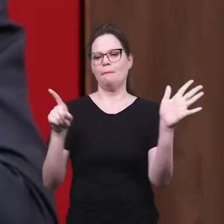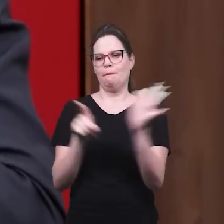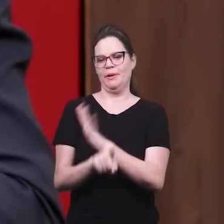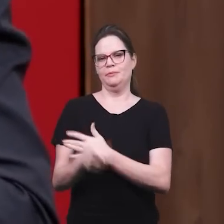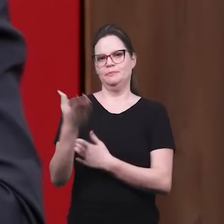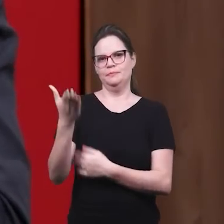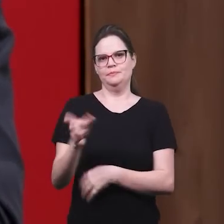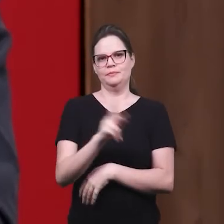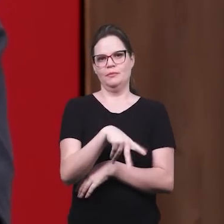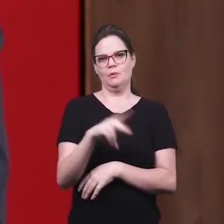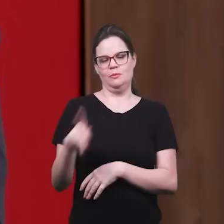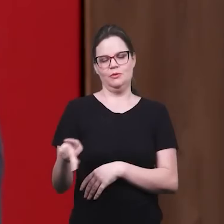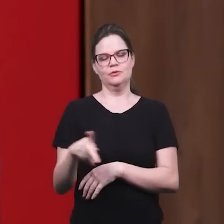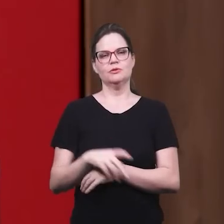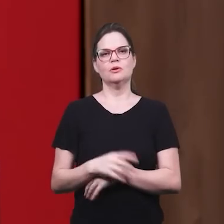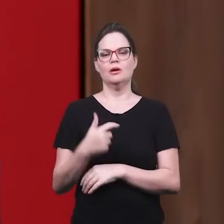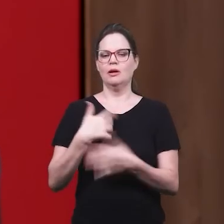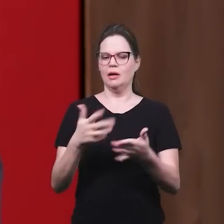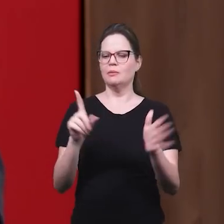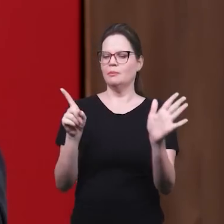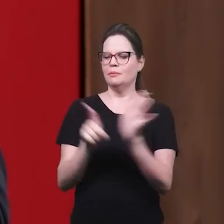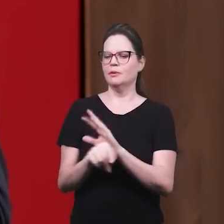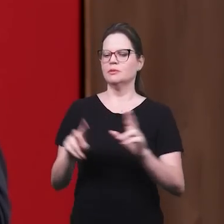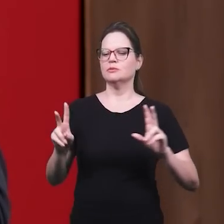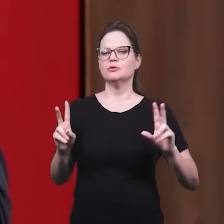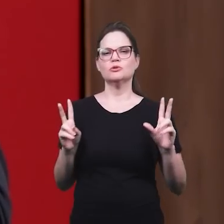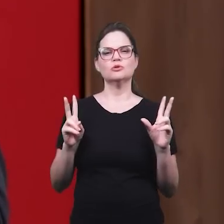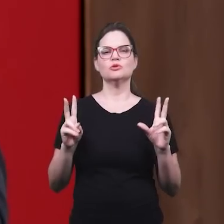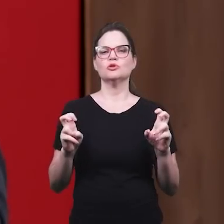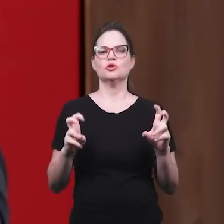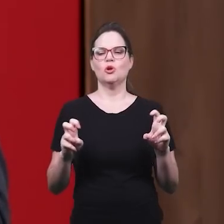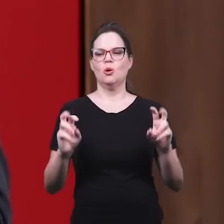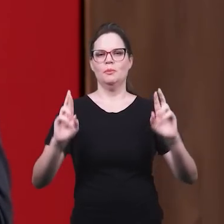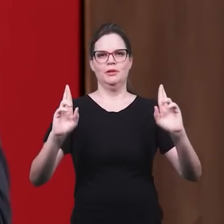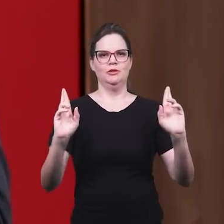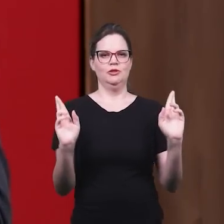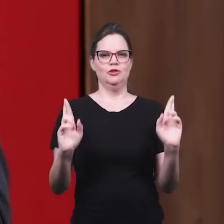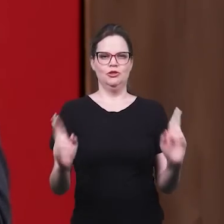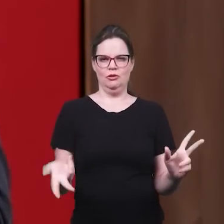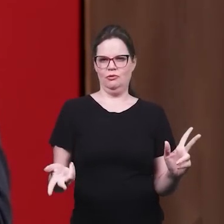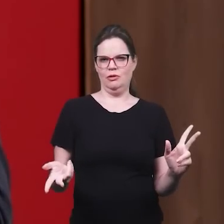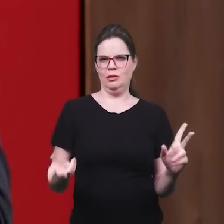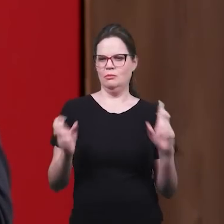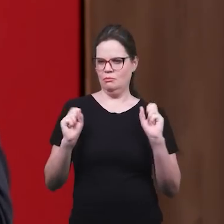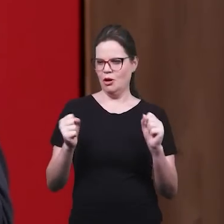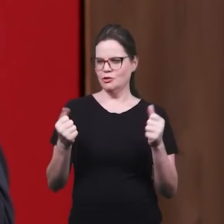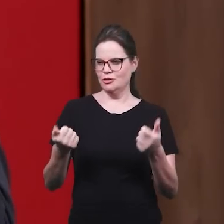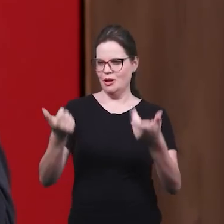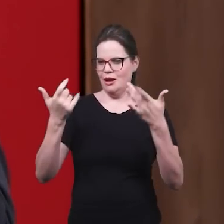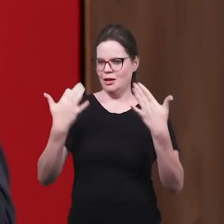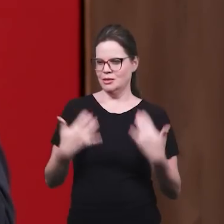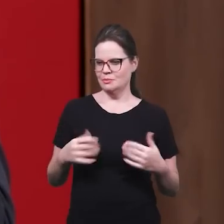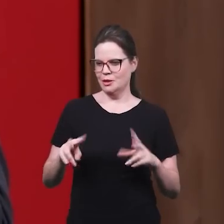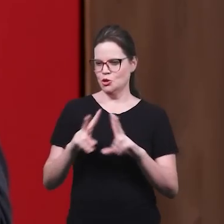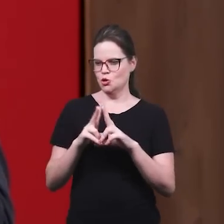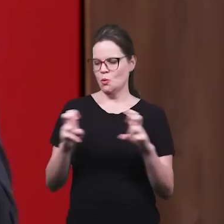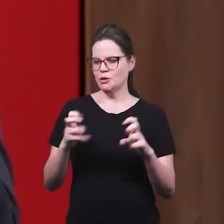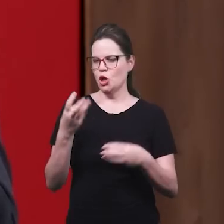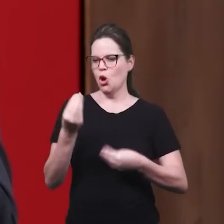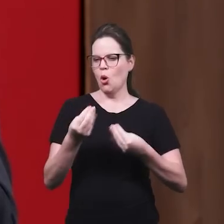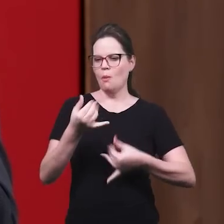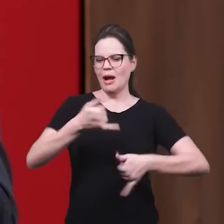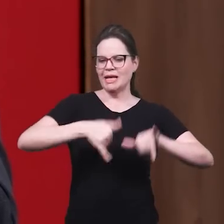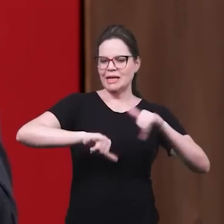o professor Alexandre a respeito dessas diferenças, que ele pudesse trazer para nós diferenças da composição química